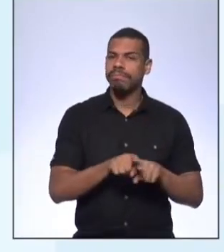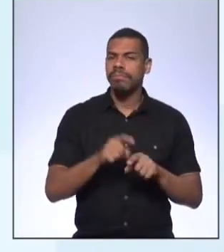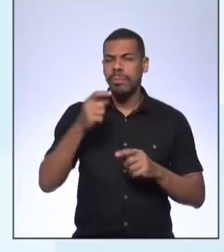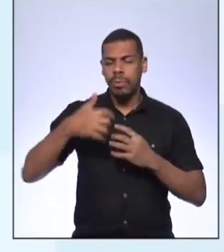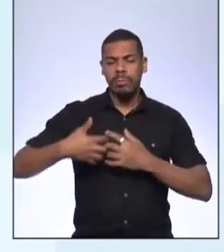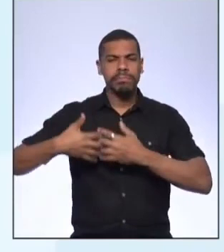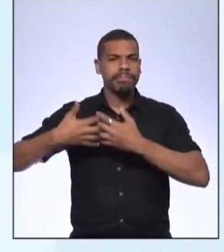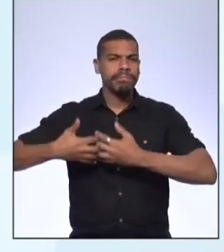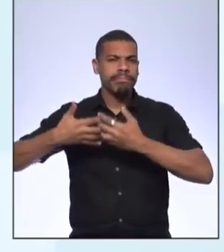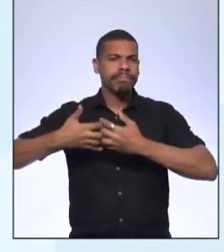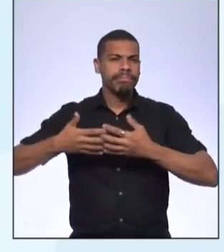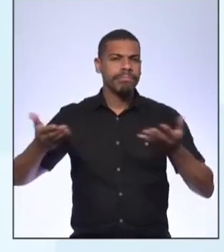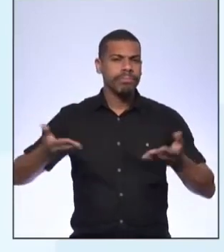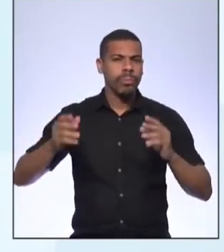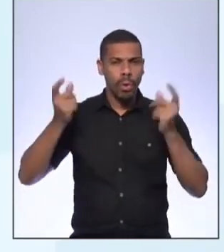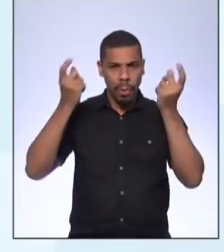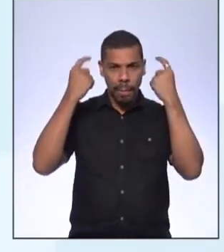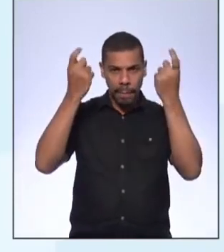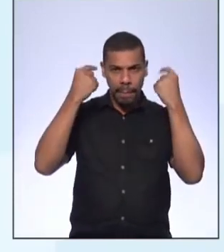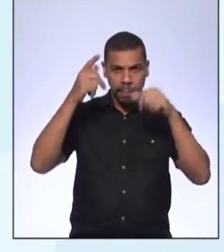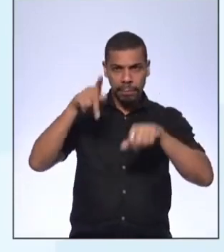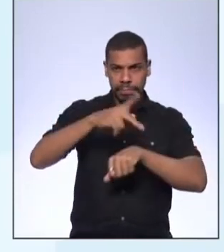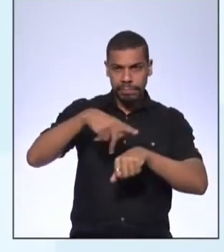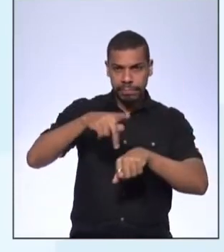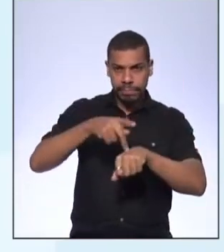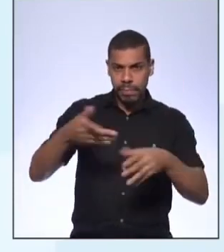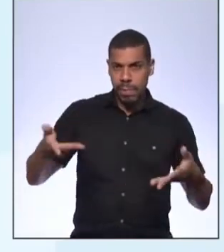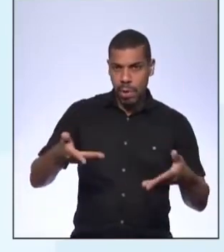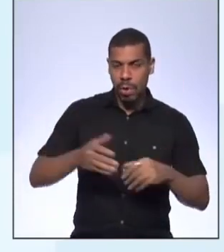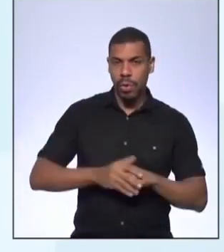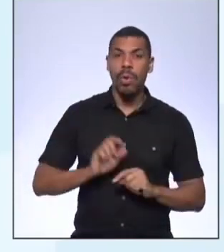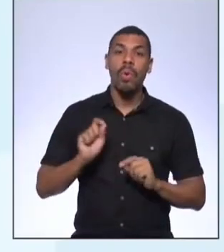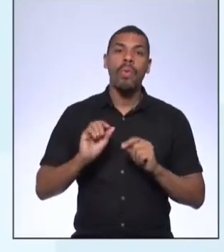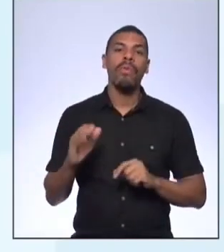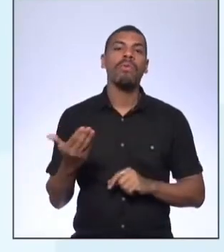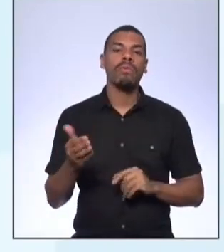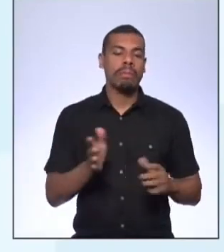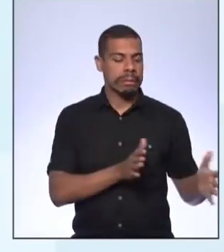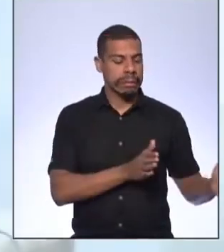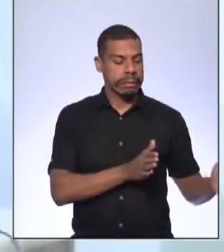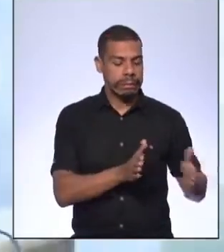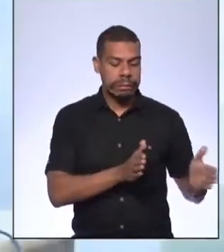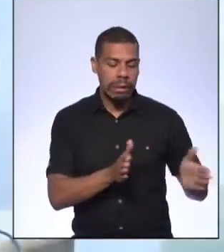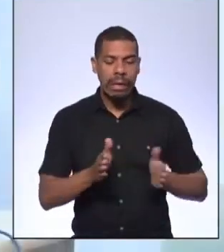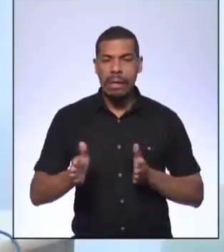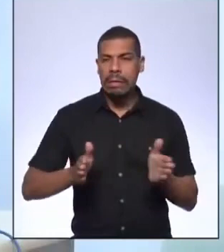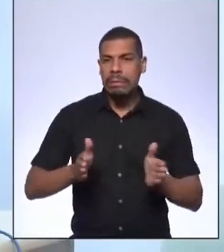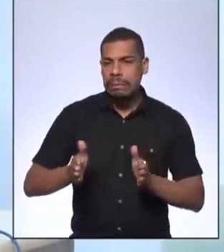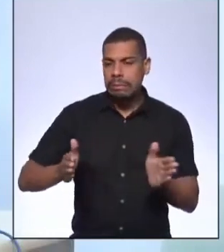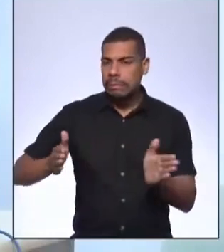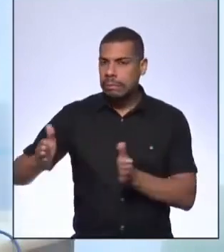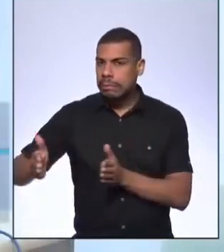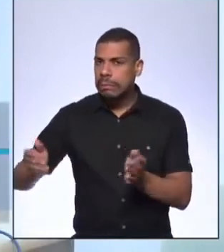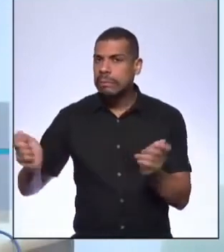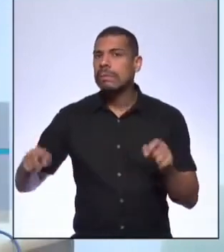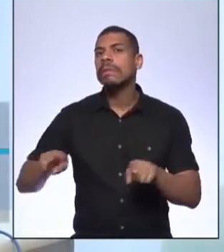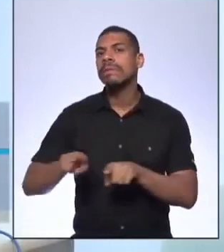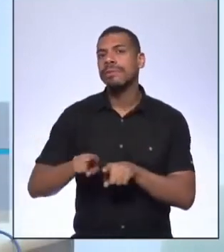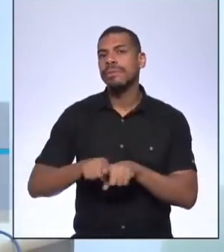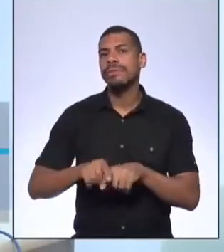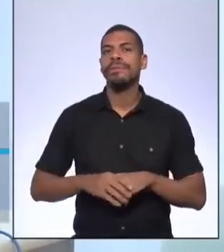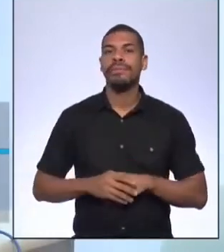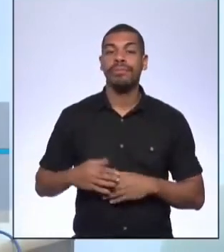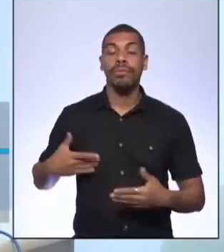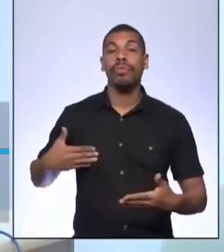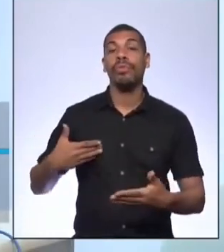sobre o México de hoje e de amanhã, ou seja, o que foi feito, né, do país, do povo mexicano, após aí